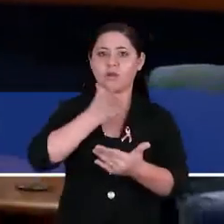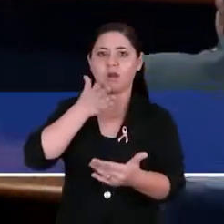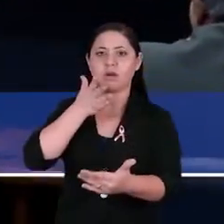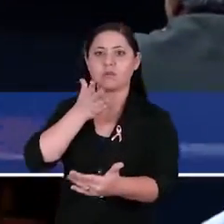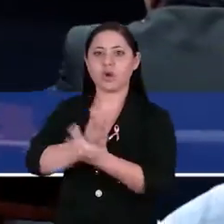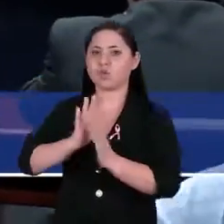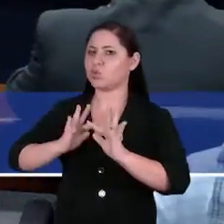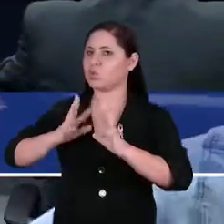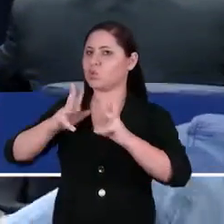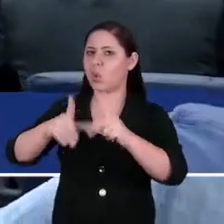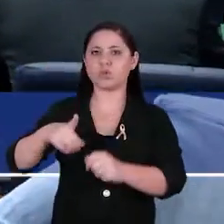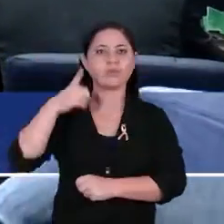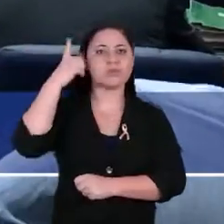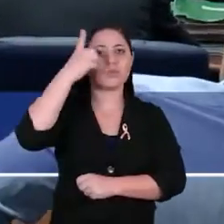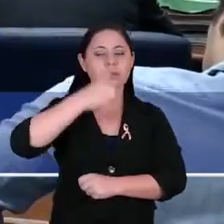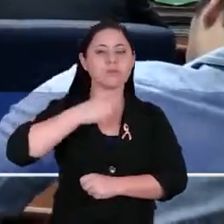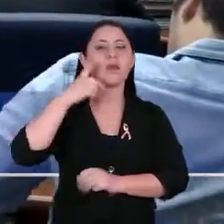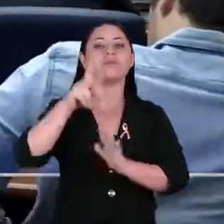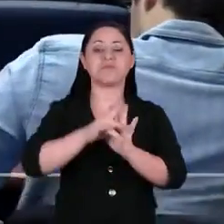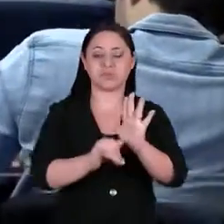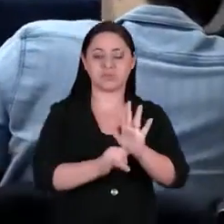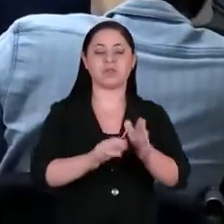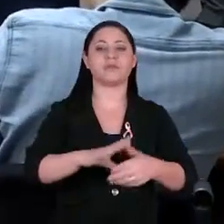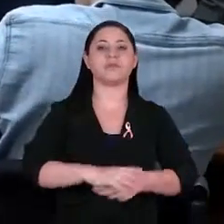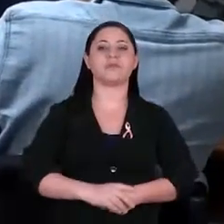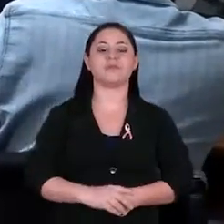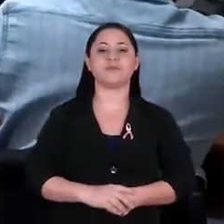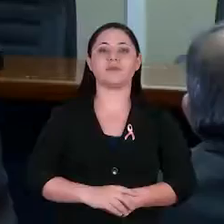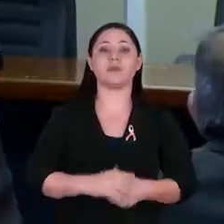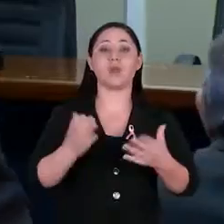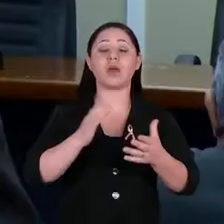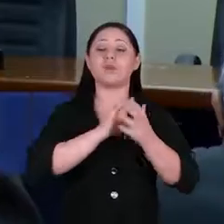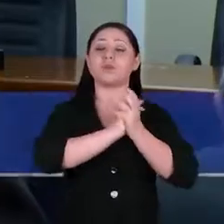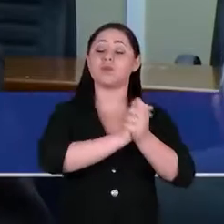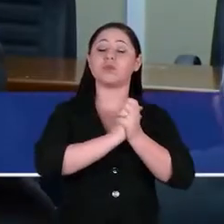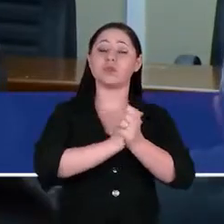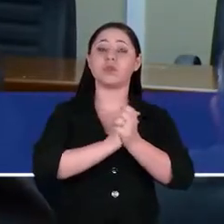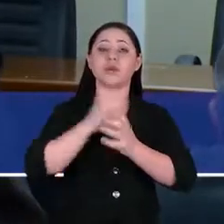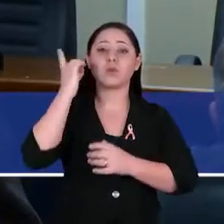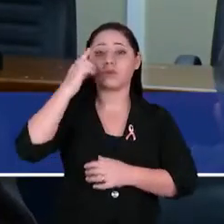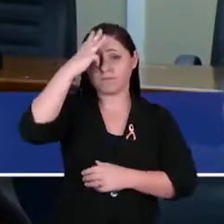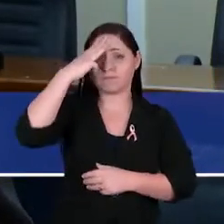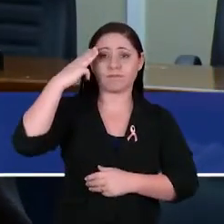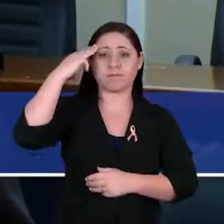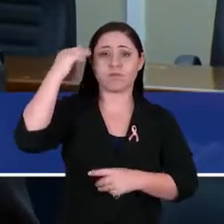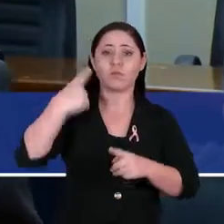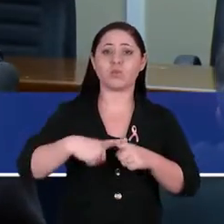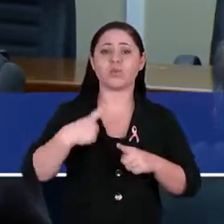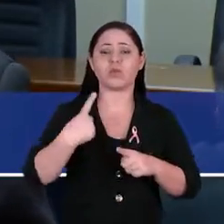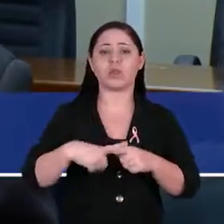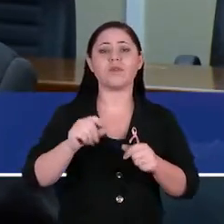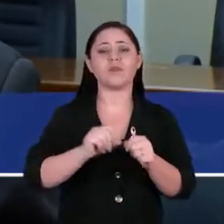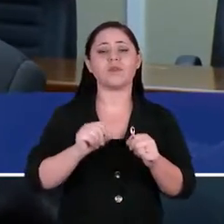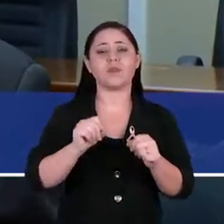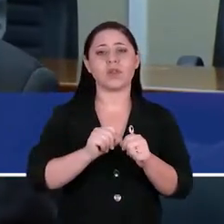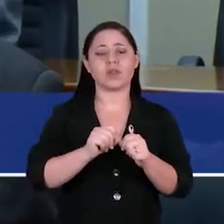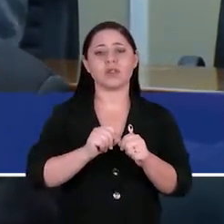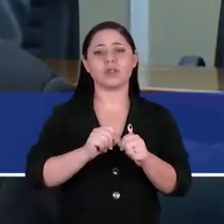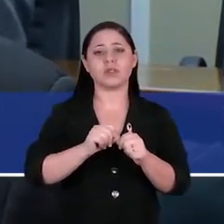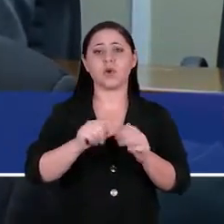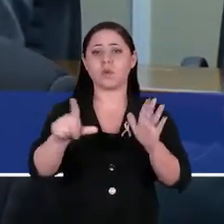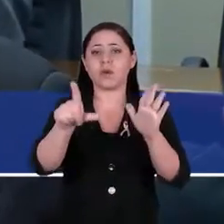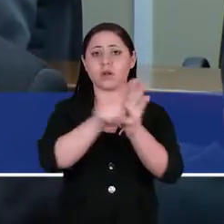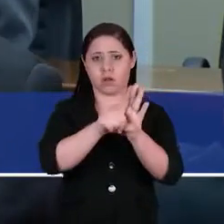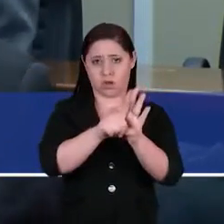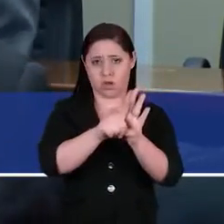por unanimidade dos parlamentares ao projeto eu quero parabenizar a todos levando vendramini porque ele fez